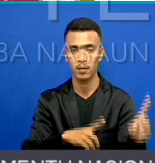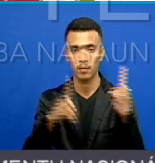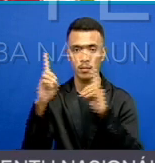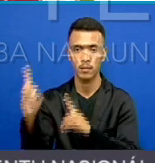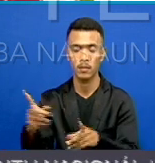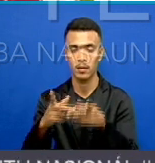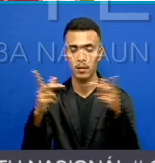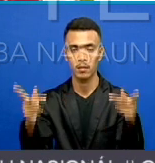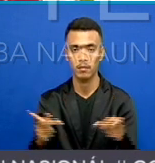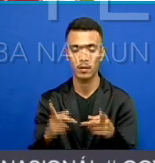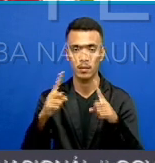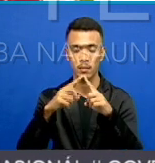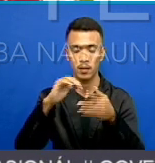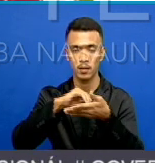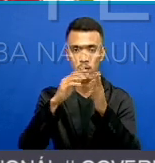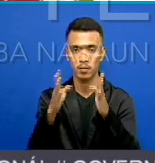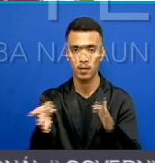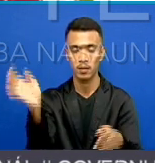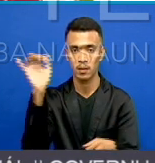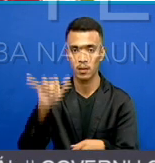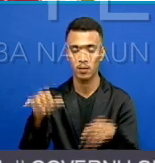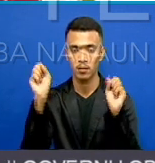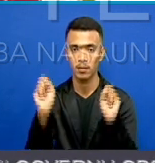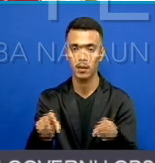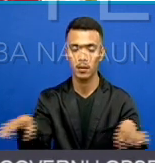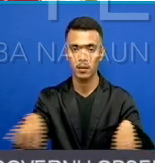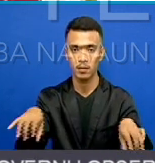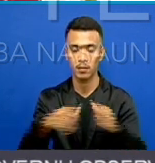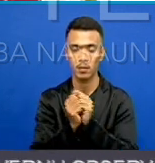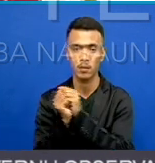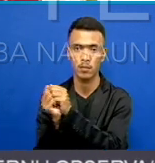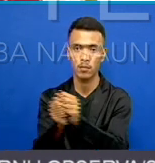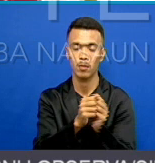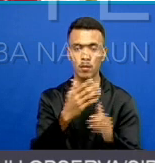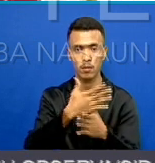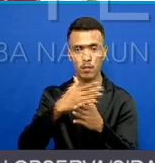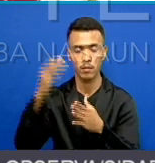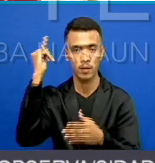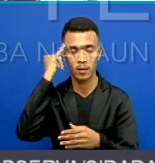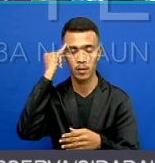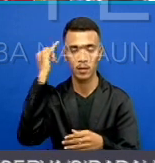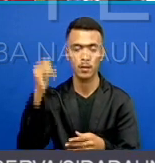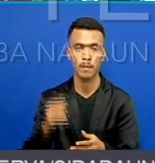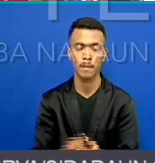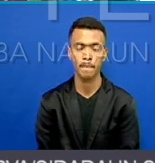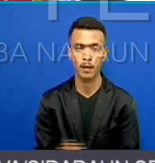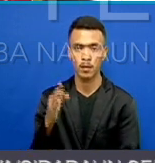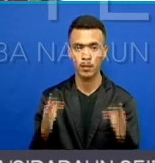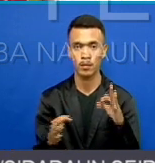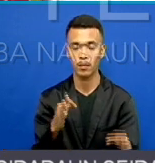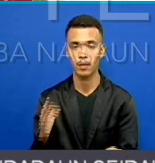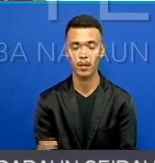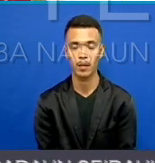tua kita ne entre estudante no mesi sira. Si le pere kibi sa mutu partile ideia fahe conhecimento kumal. Então, hoje